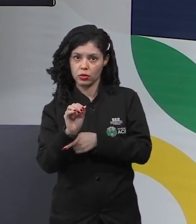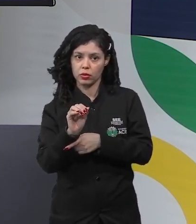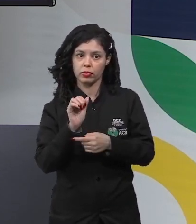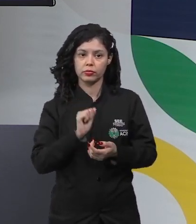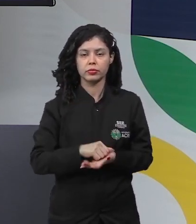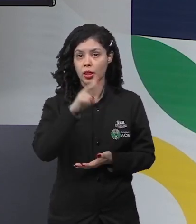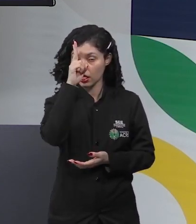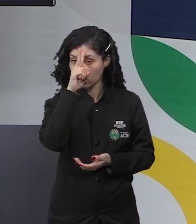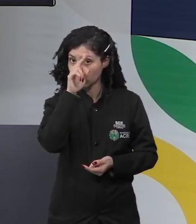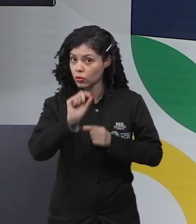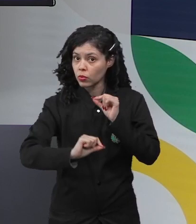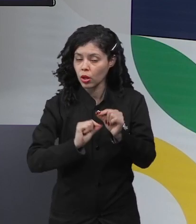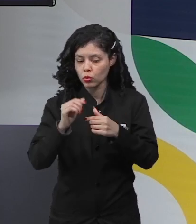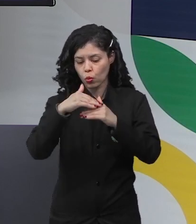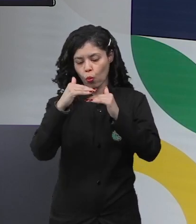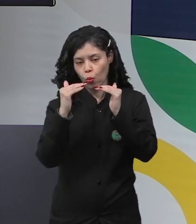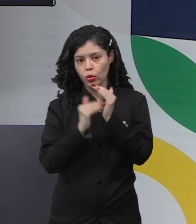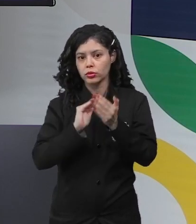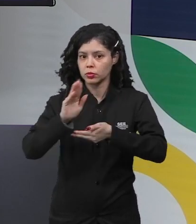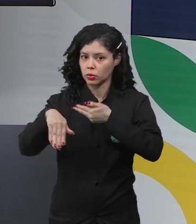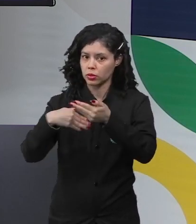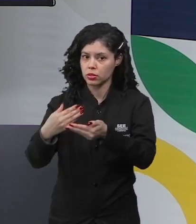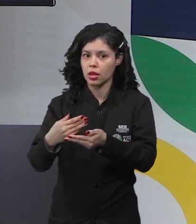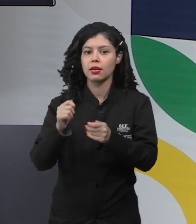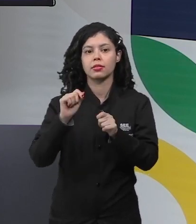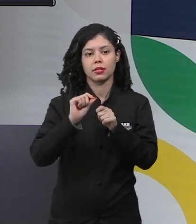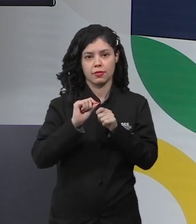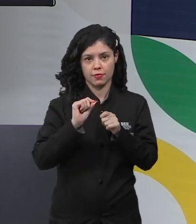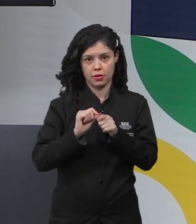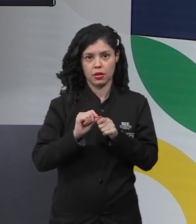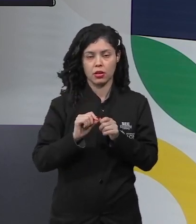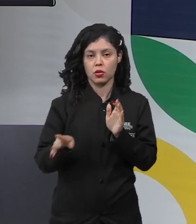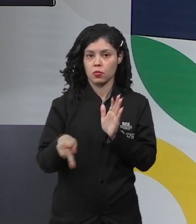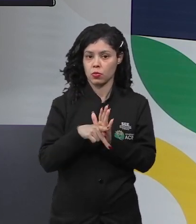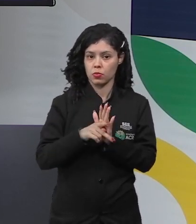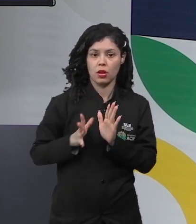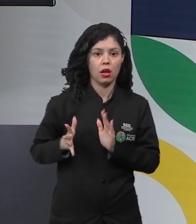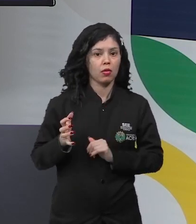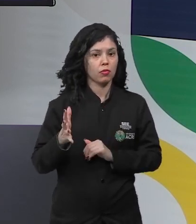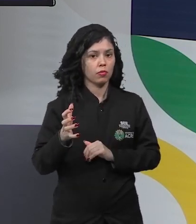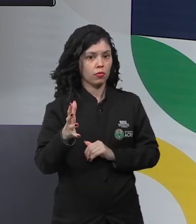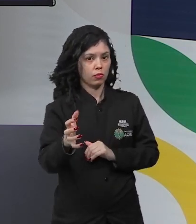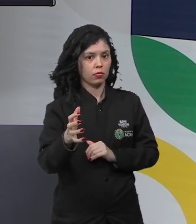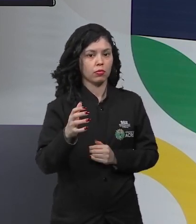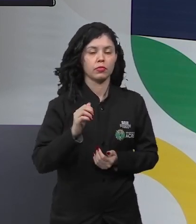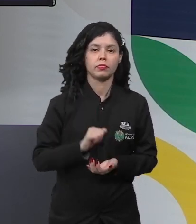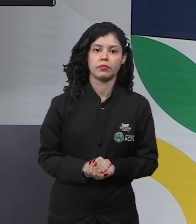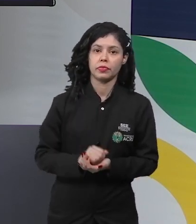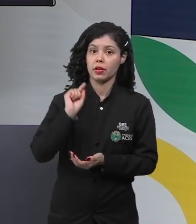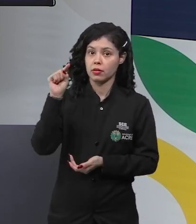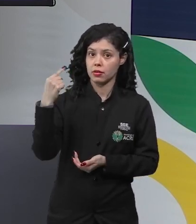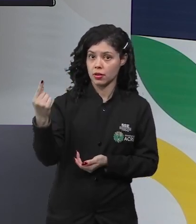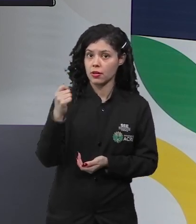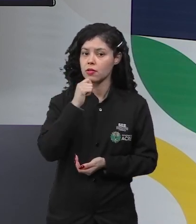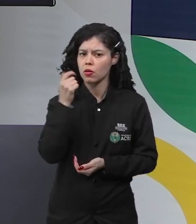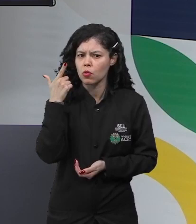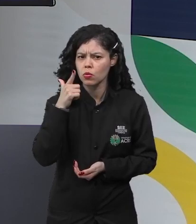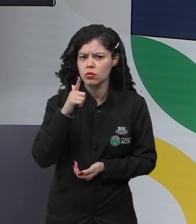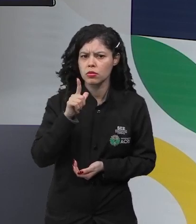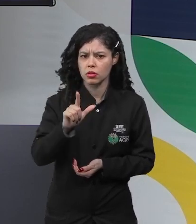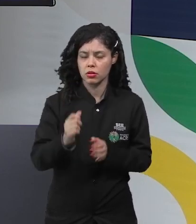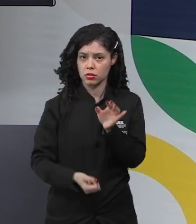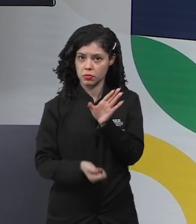biofertilizantes. Lembrando, todo esse processo é realizado pelas bactérias anaeróbicas, aquelas que conseguem